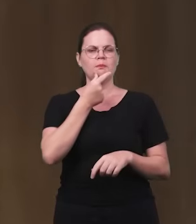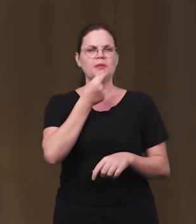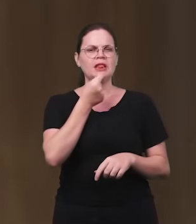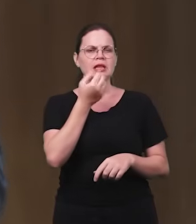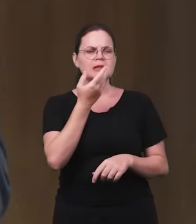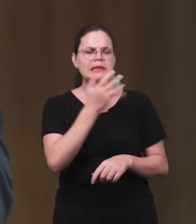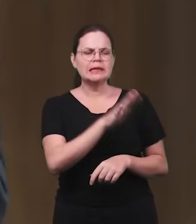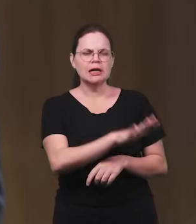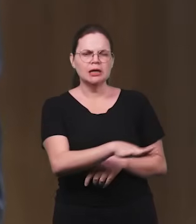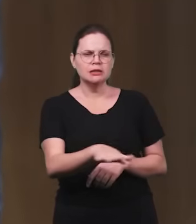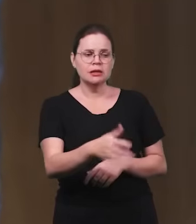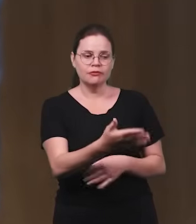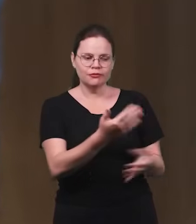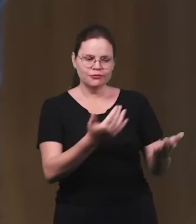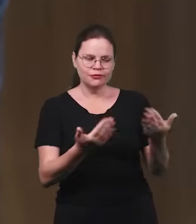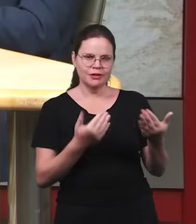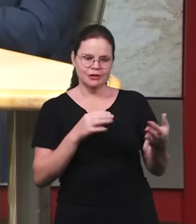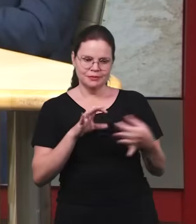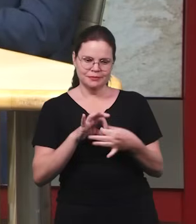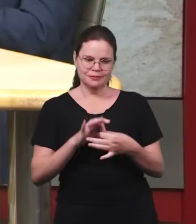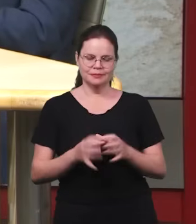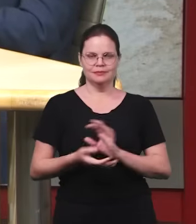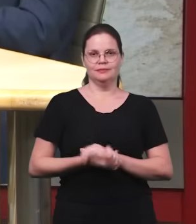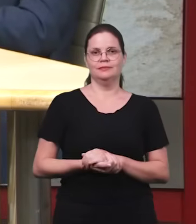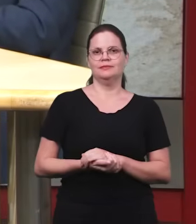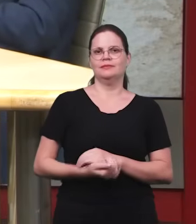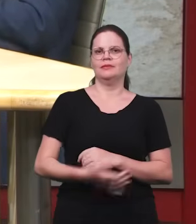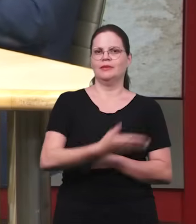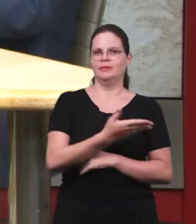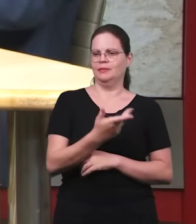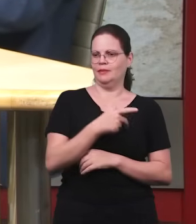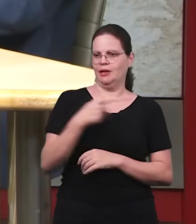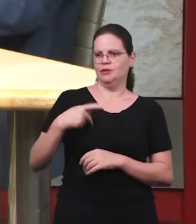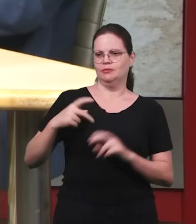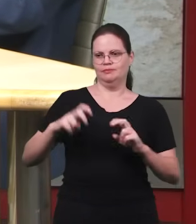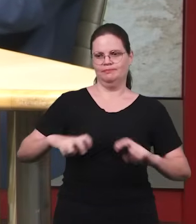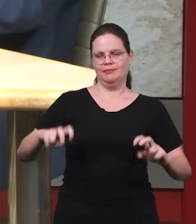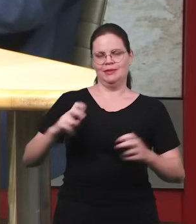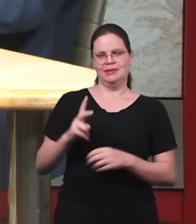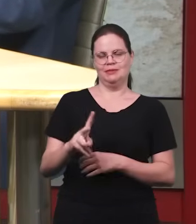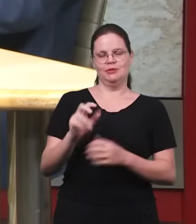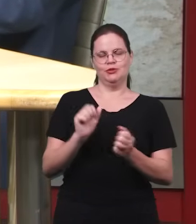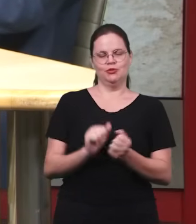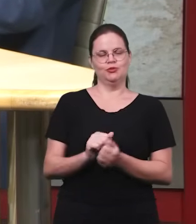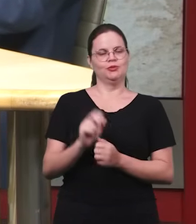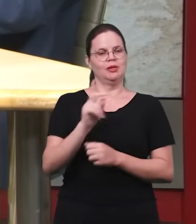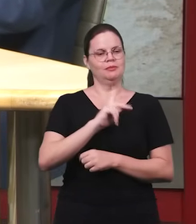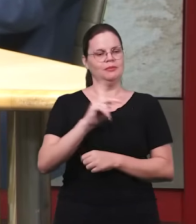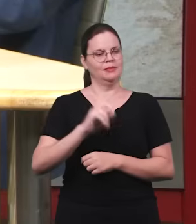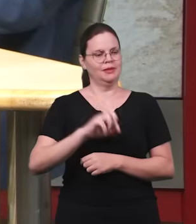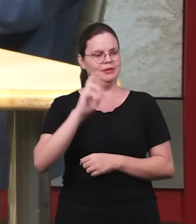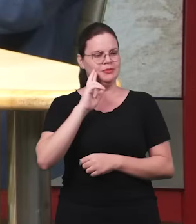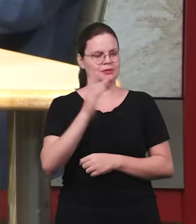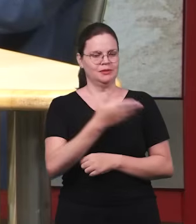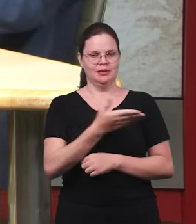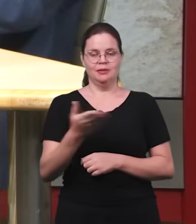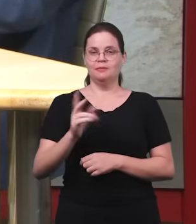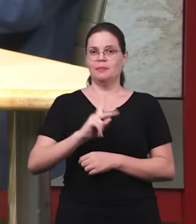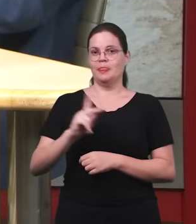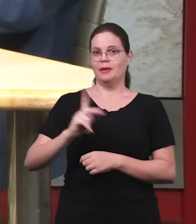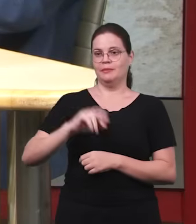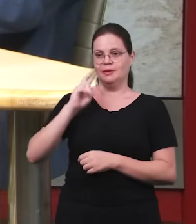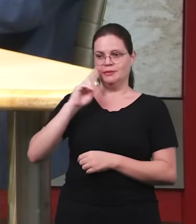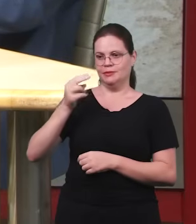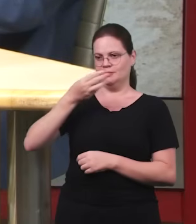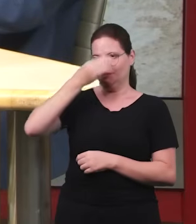Aqui conosco, como sempre, Pastor Guilherme, Pastor Douglas, a paz do Senhor. Paz do Senhor, Douglas, Pastor